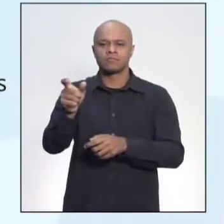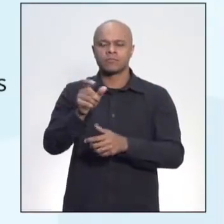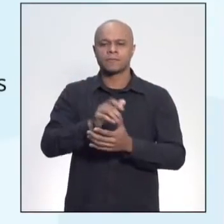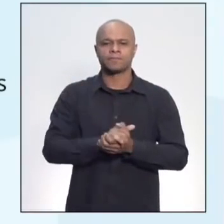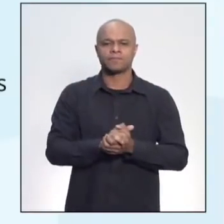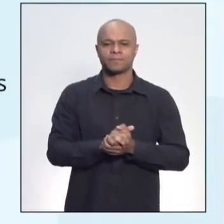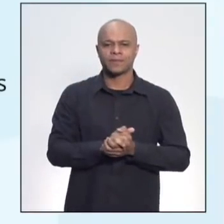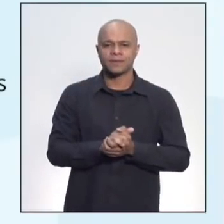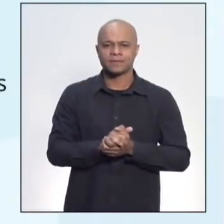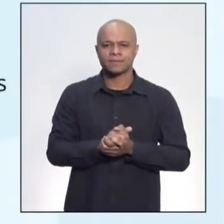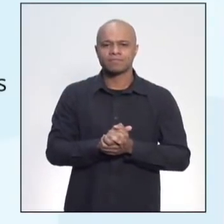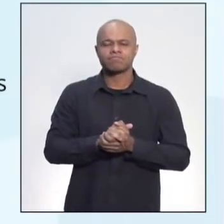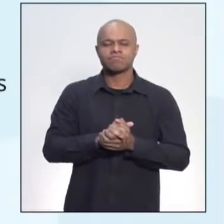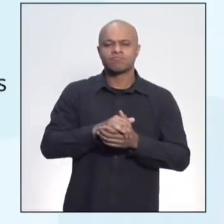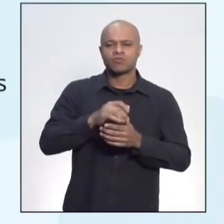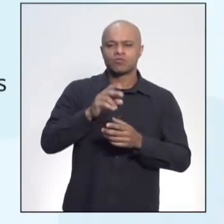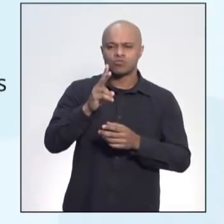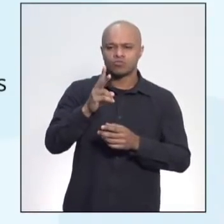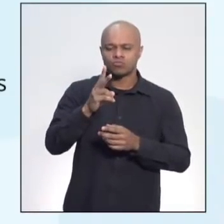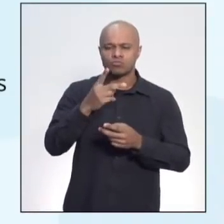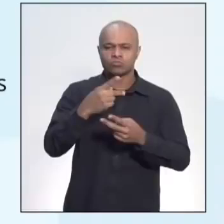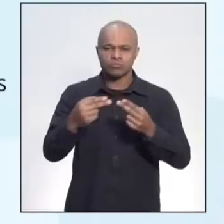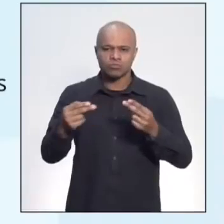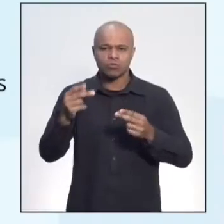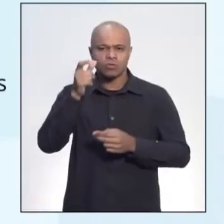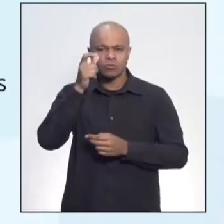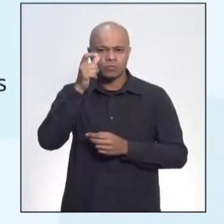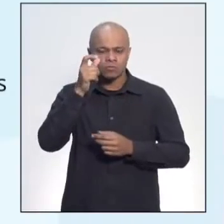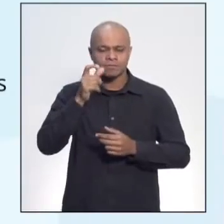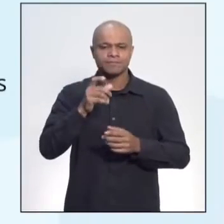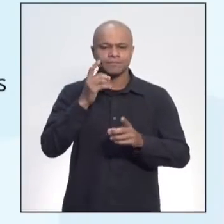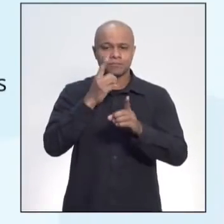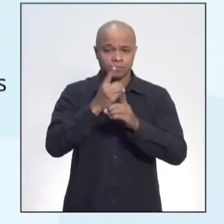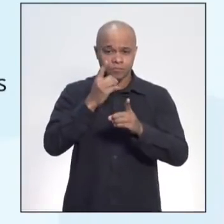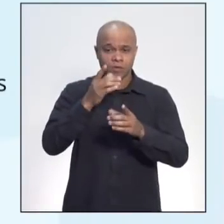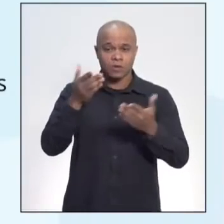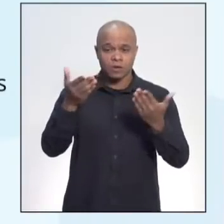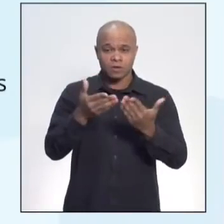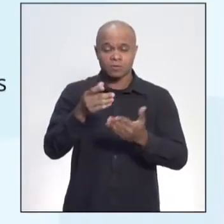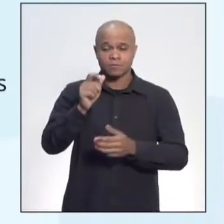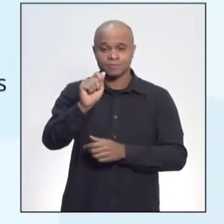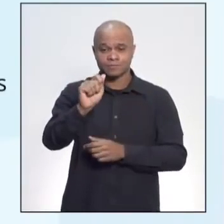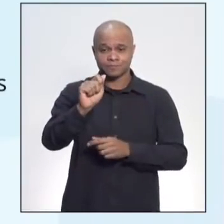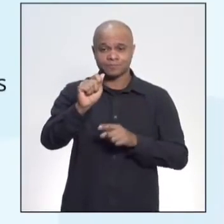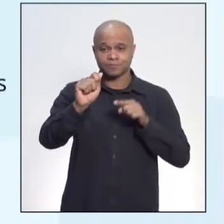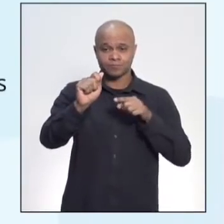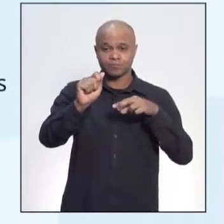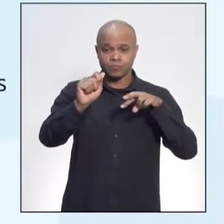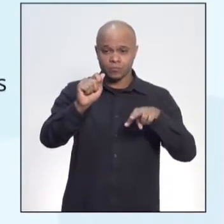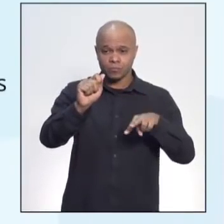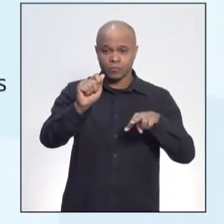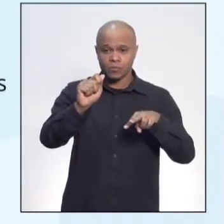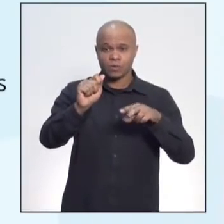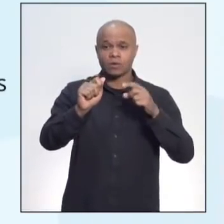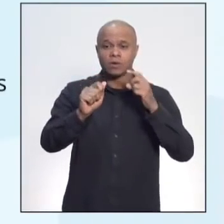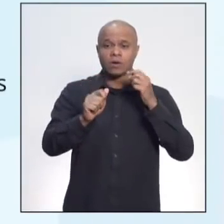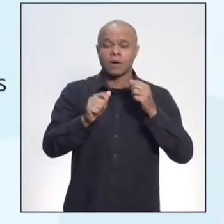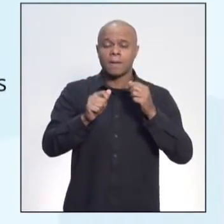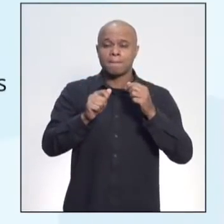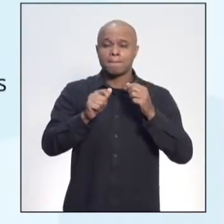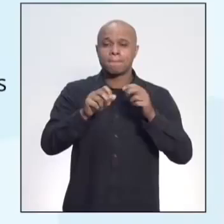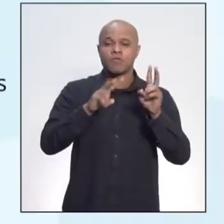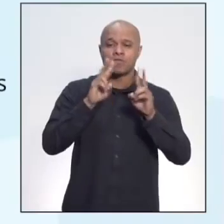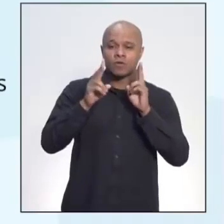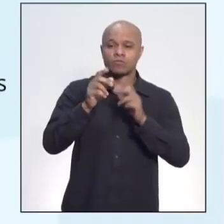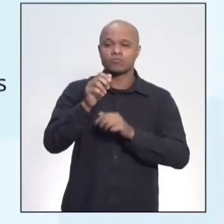e ordenada, que são os 2 valores. Então, para a gente descobrir o valor do A, olha o que está escrito aí embaixo. Ó. O valor do coeficiente